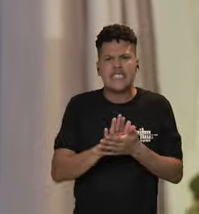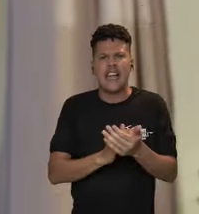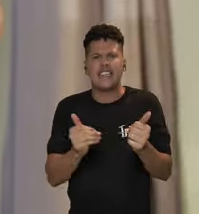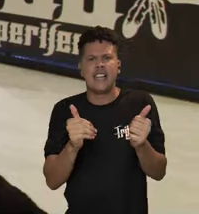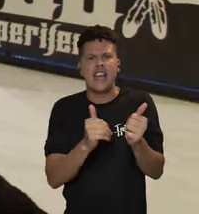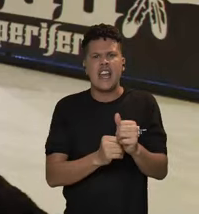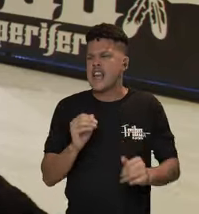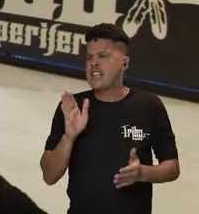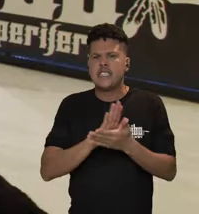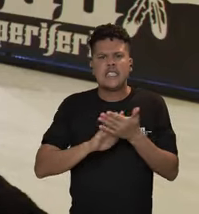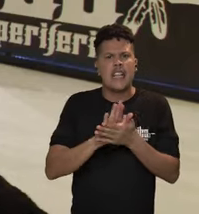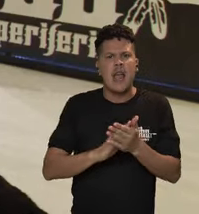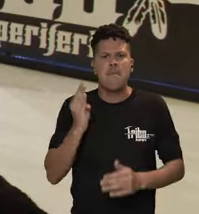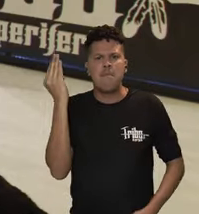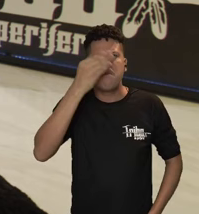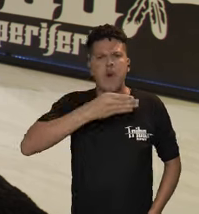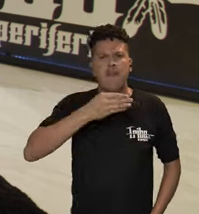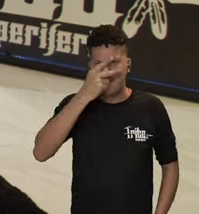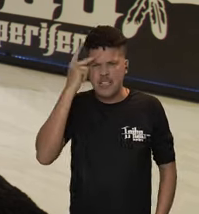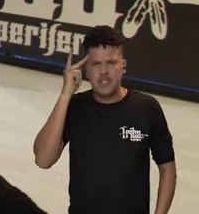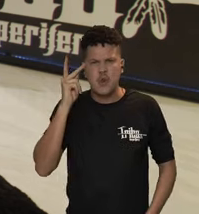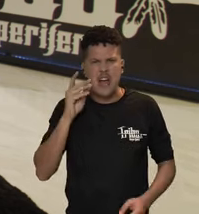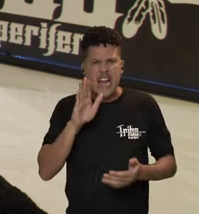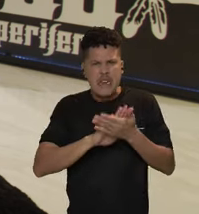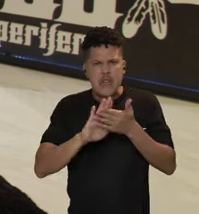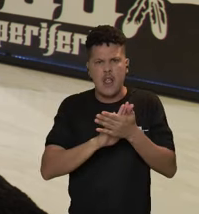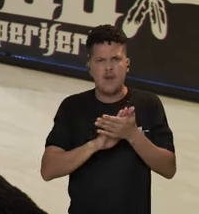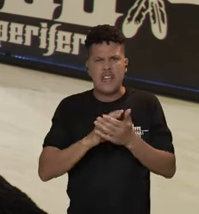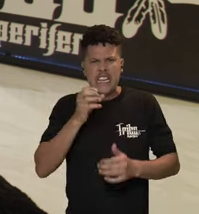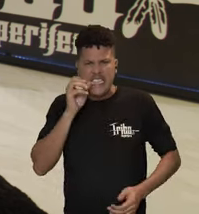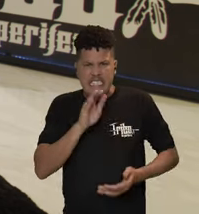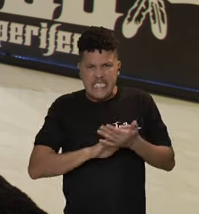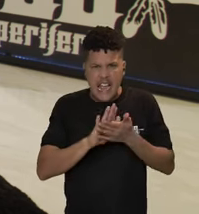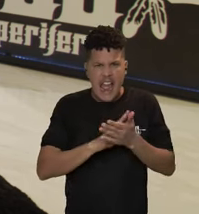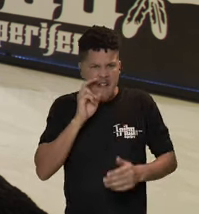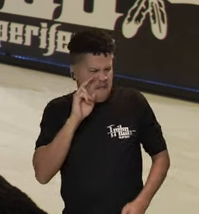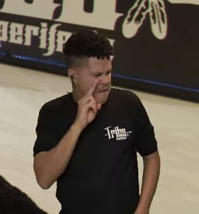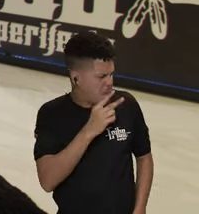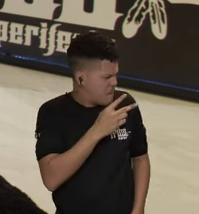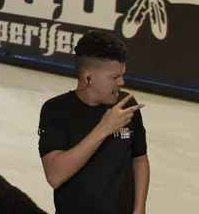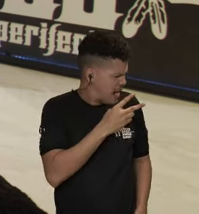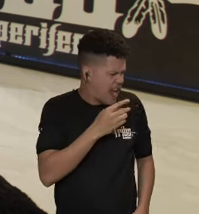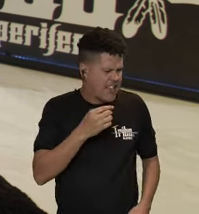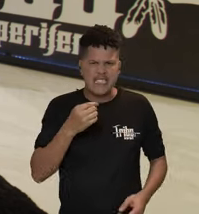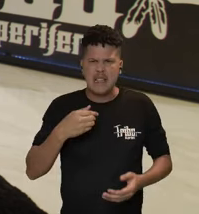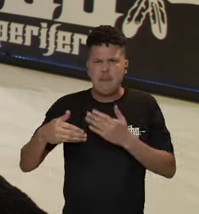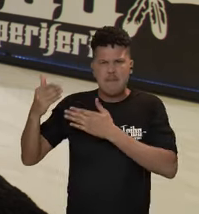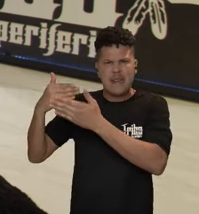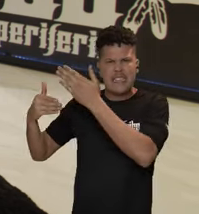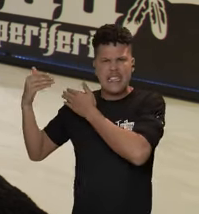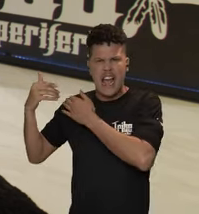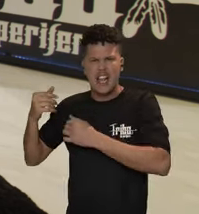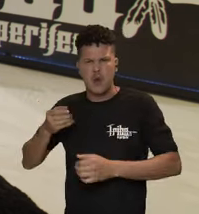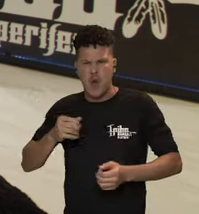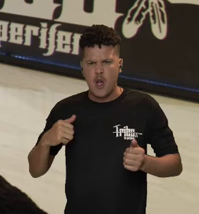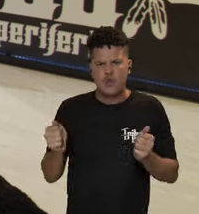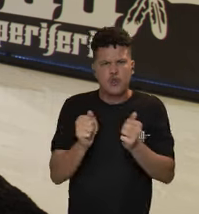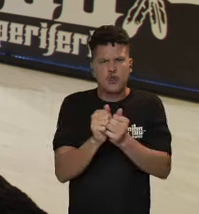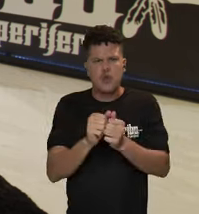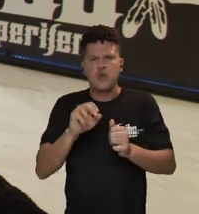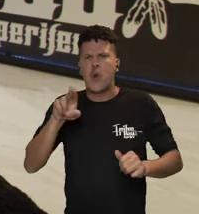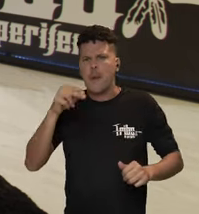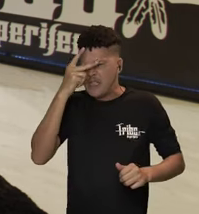pra ninguém, sem olhar pra trás. Hoje eu vou curtir, ou ninguém nunca